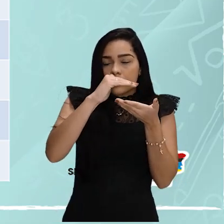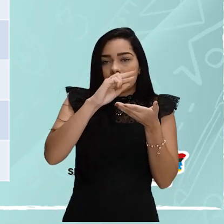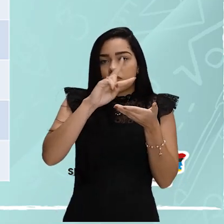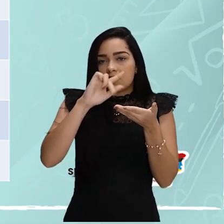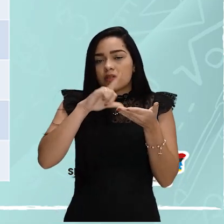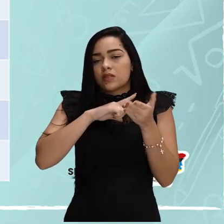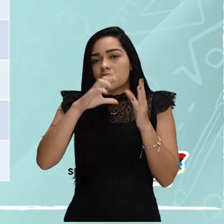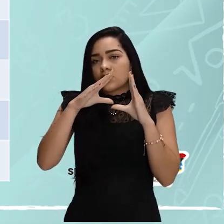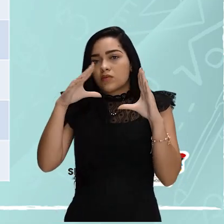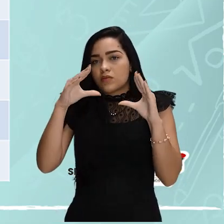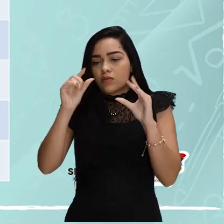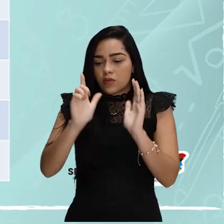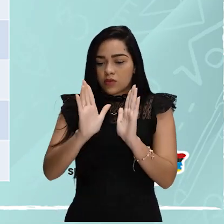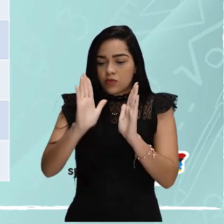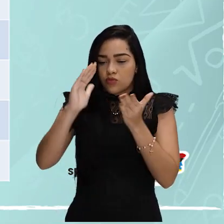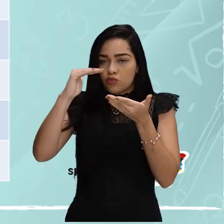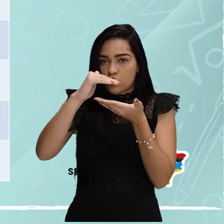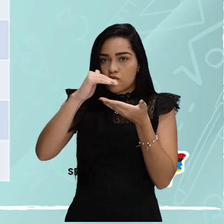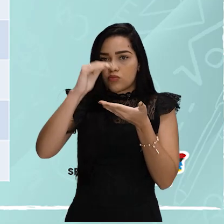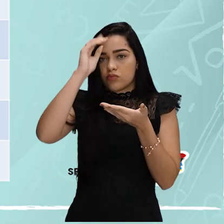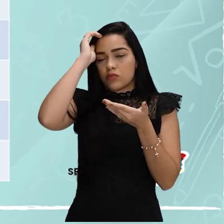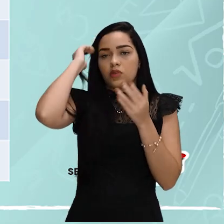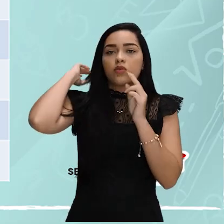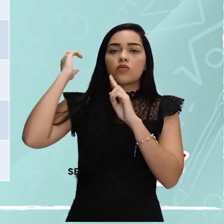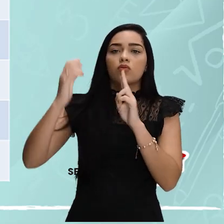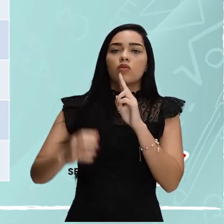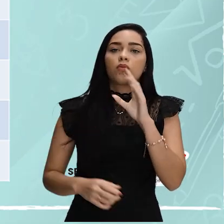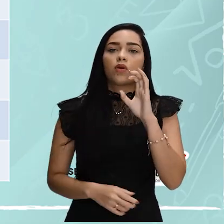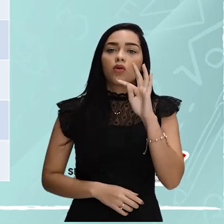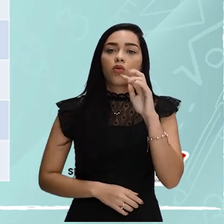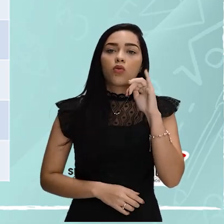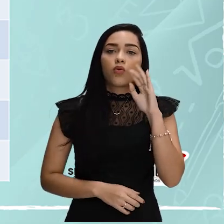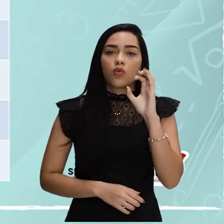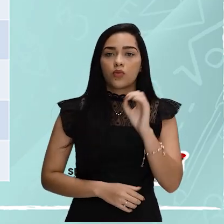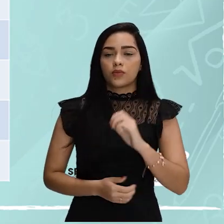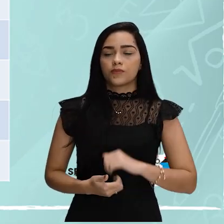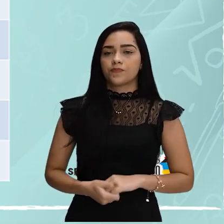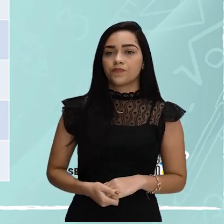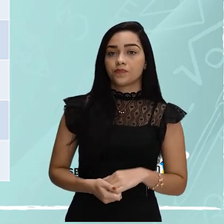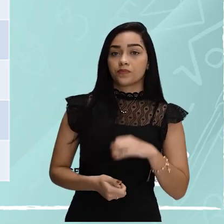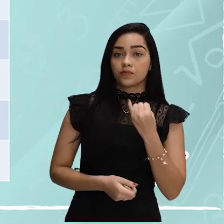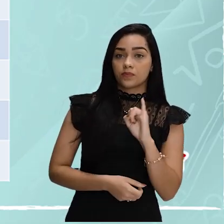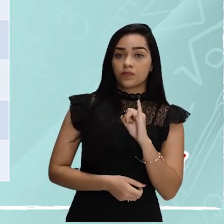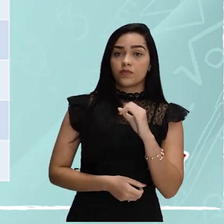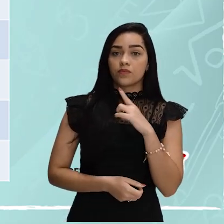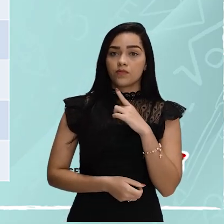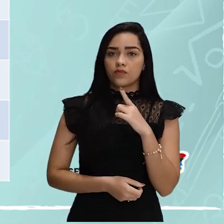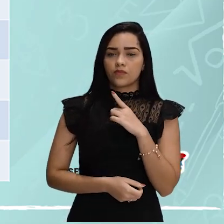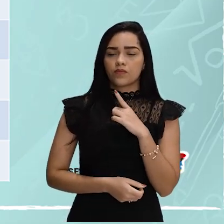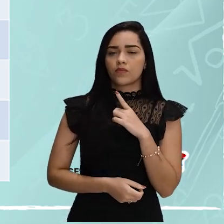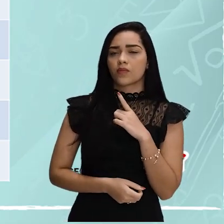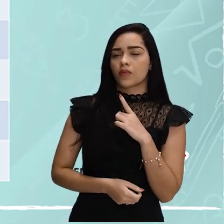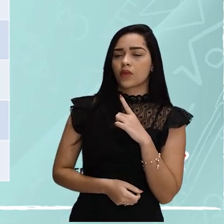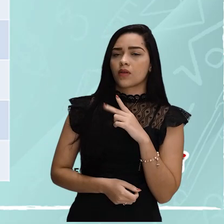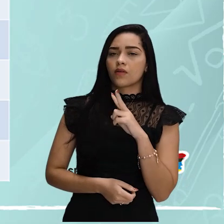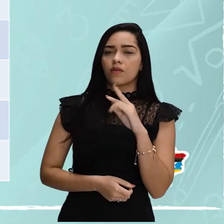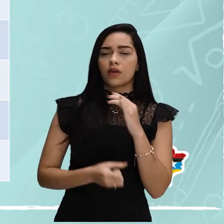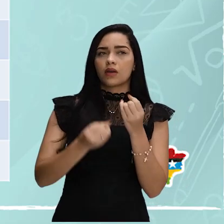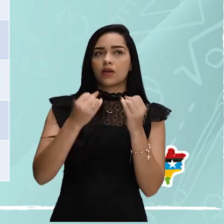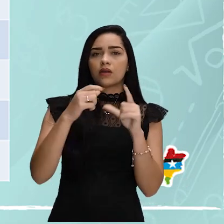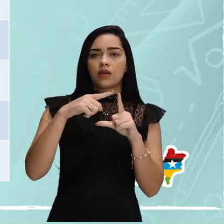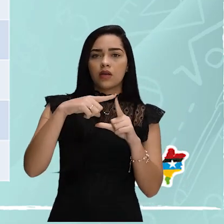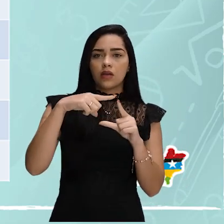ela vai ter um formato de um cubo, né? Então, a gente diz que o epitélio é cúbico. Se a célula que forma esse epitélio for um